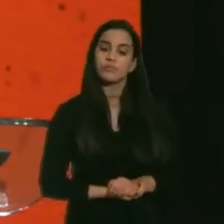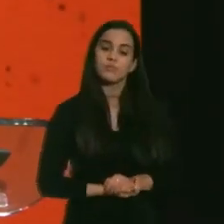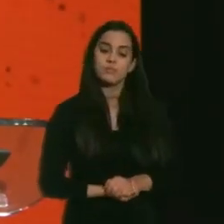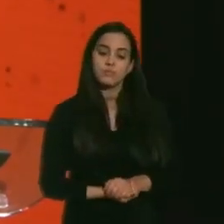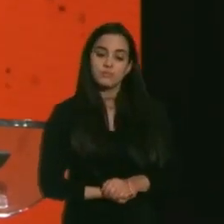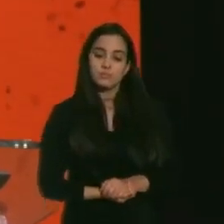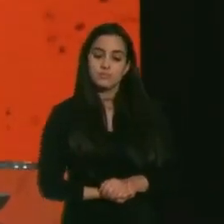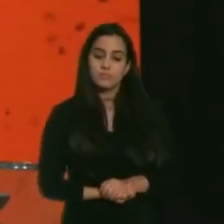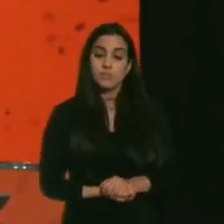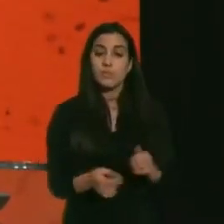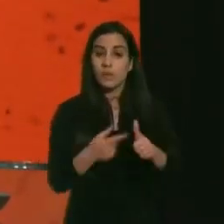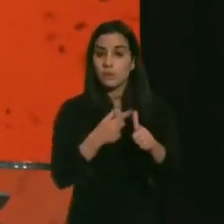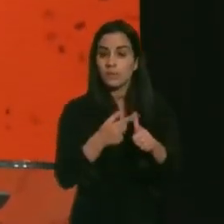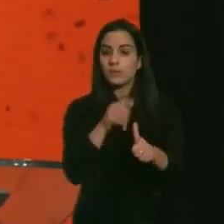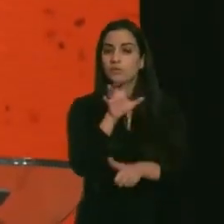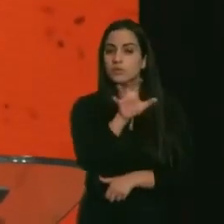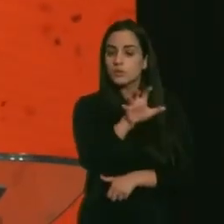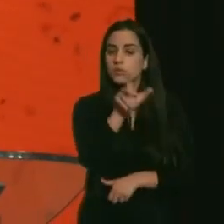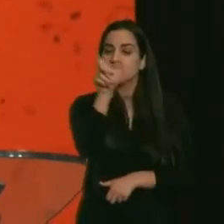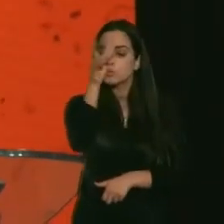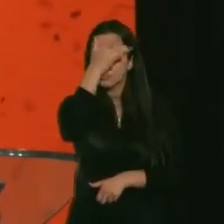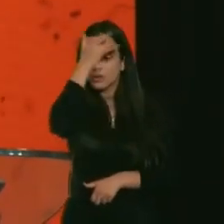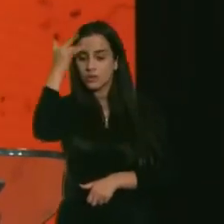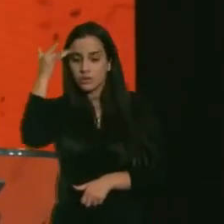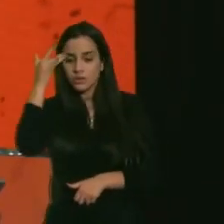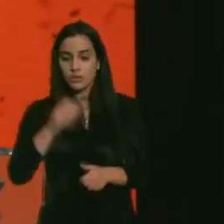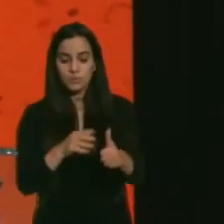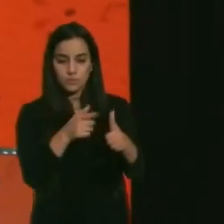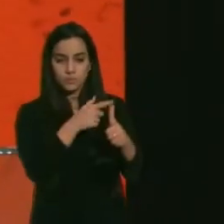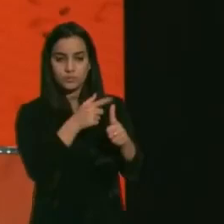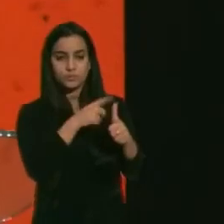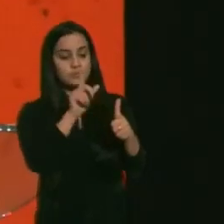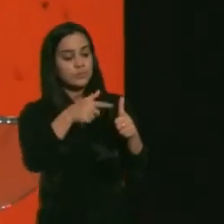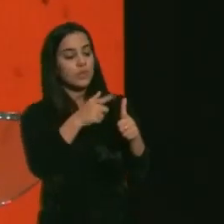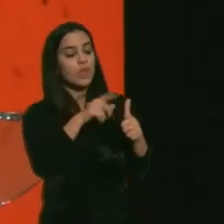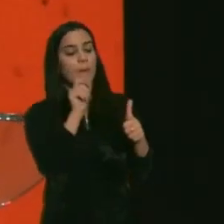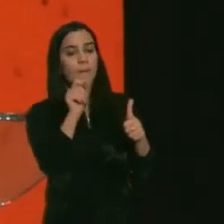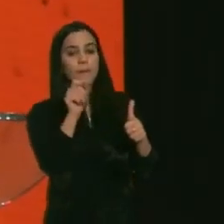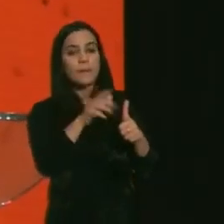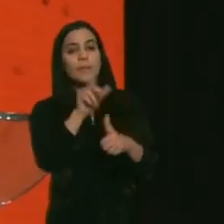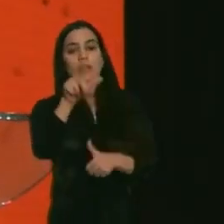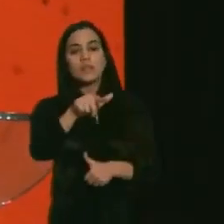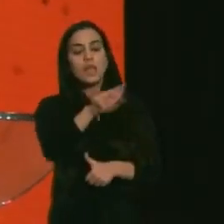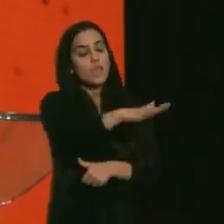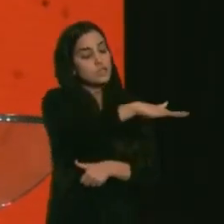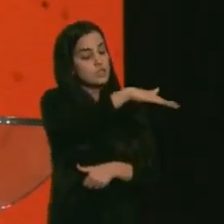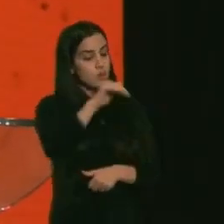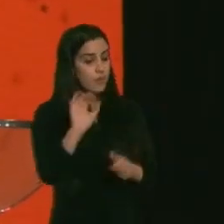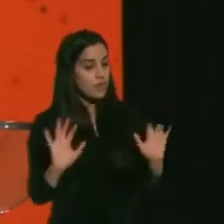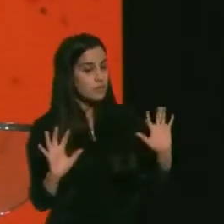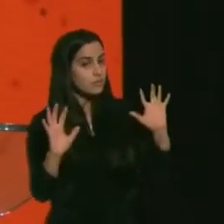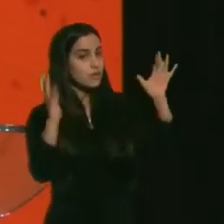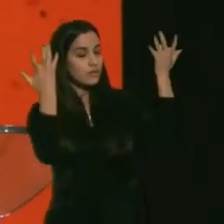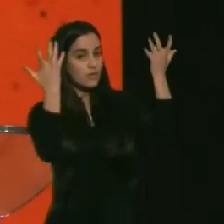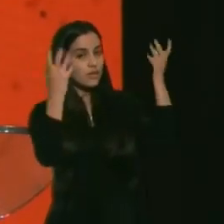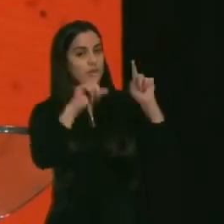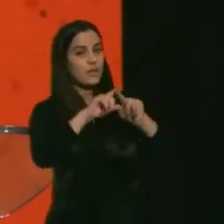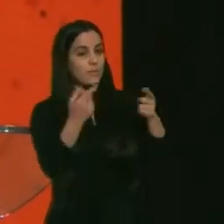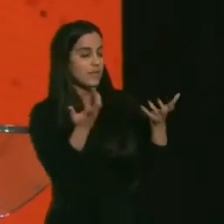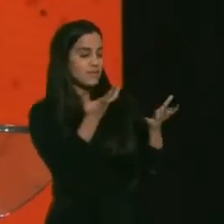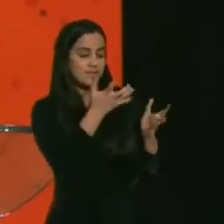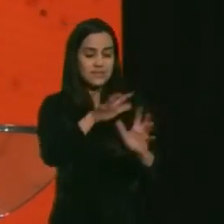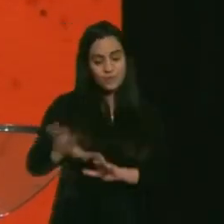O primeiro tipo de gente é aquela que é convidada para a festa, mas